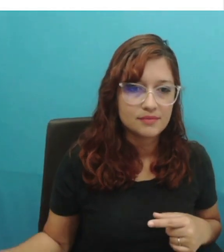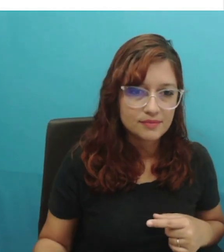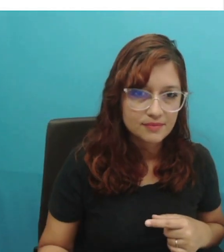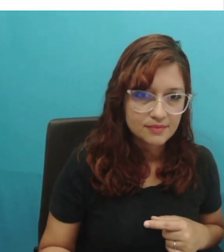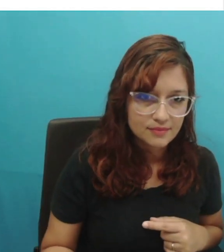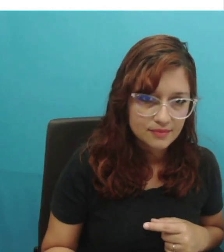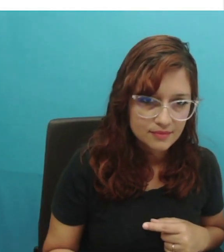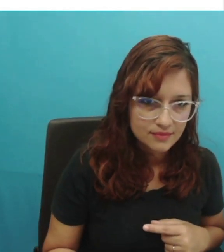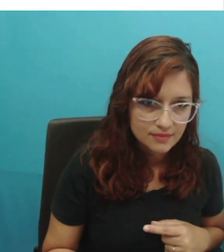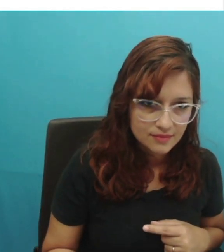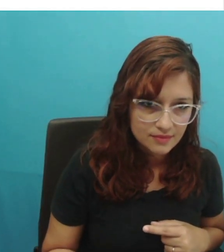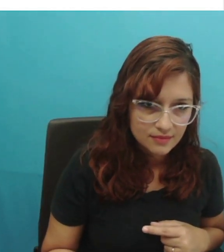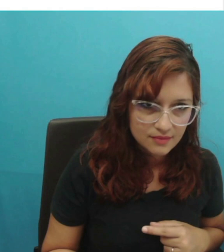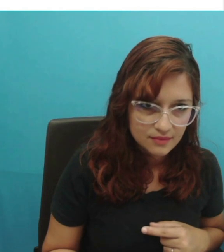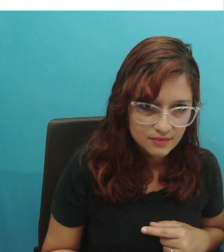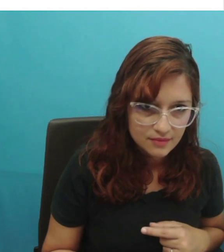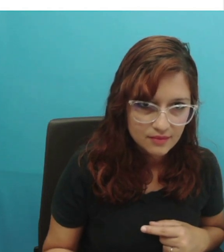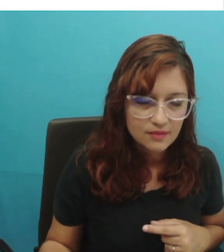sentido.